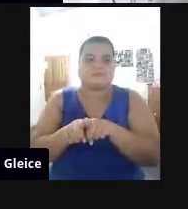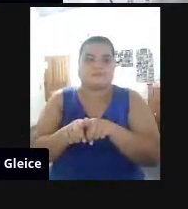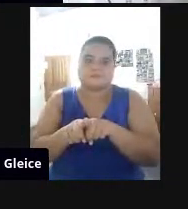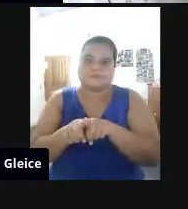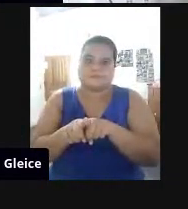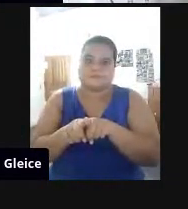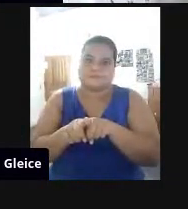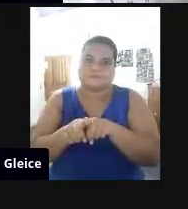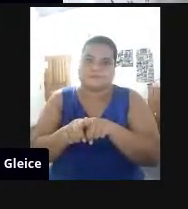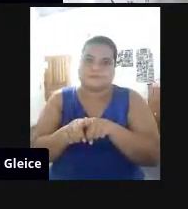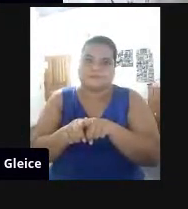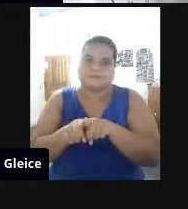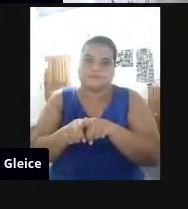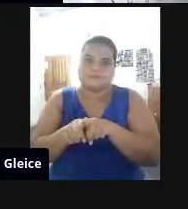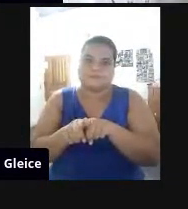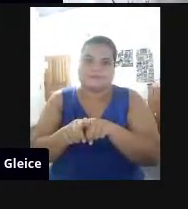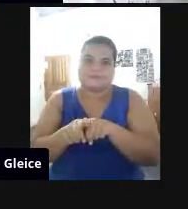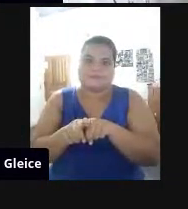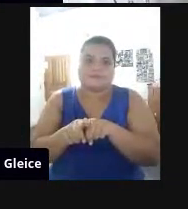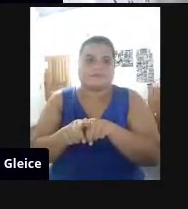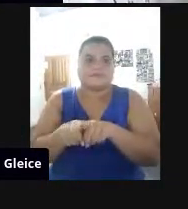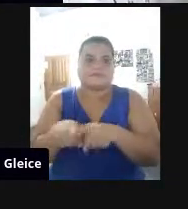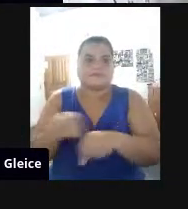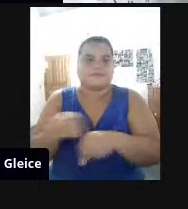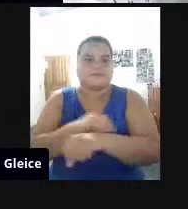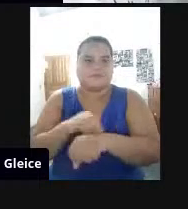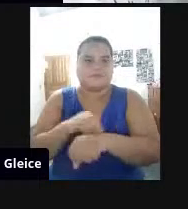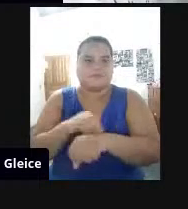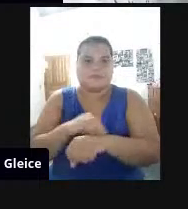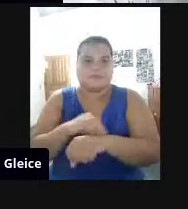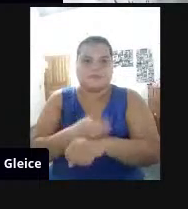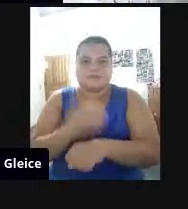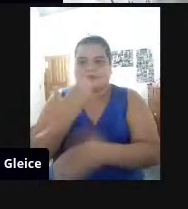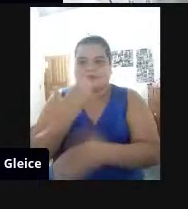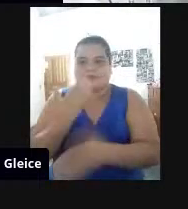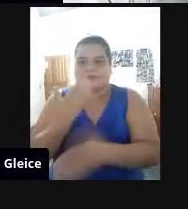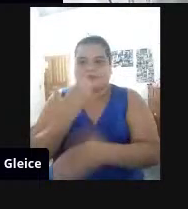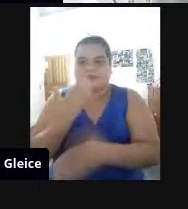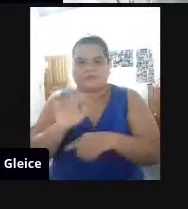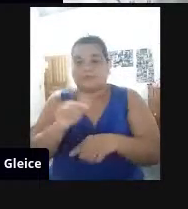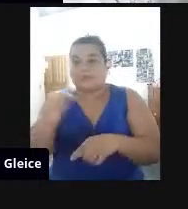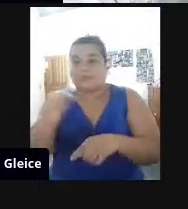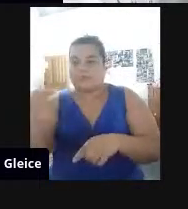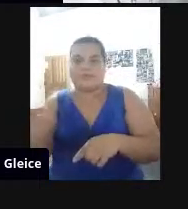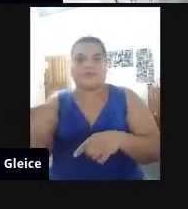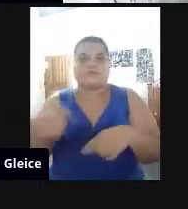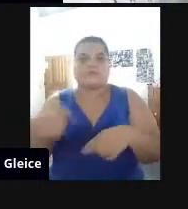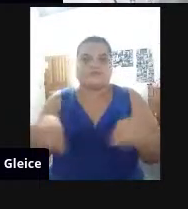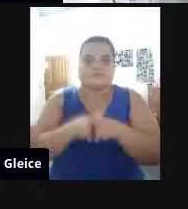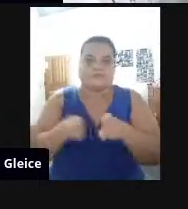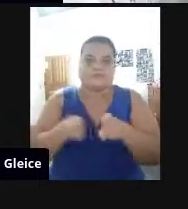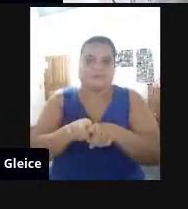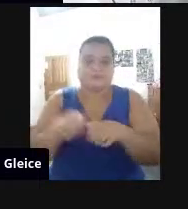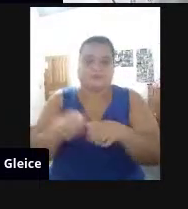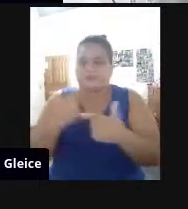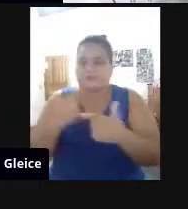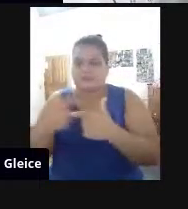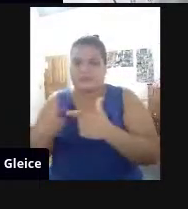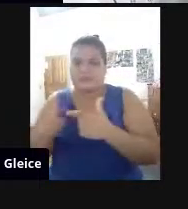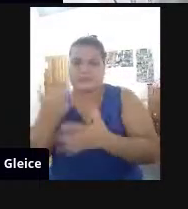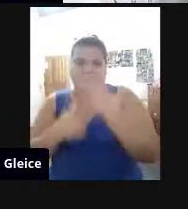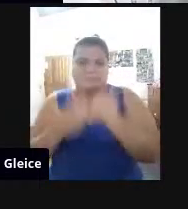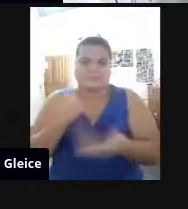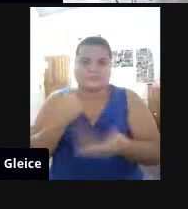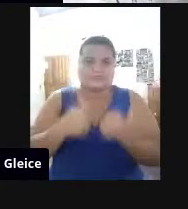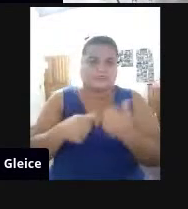não mediada por IgE, né? Não mediada por IgE, temos intolerâncias alimentares que também não têm resposta, não tem